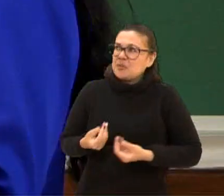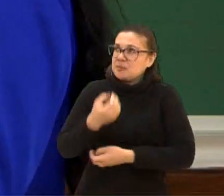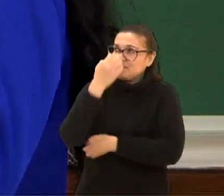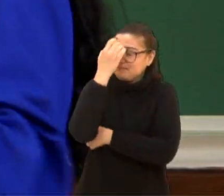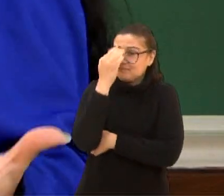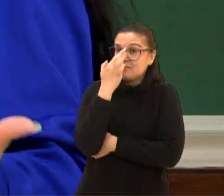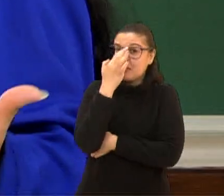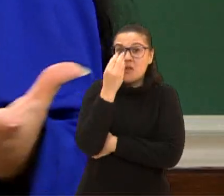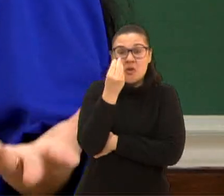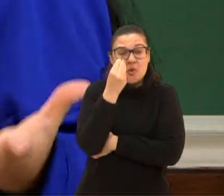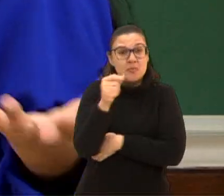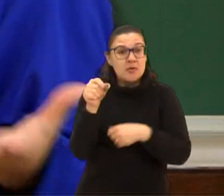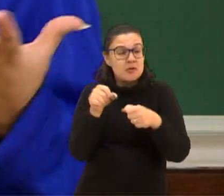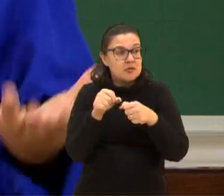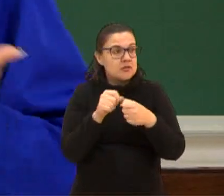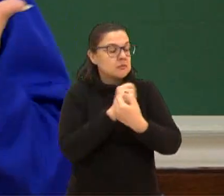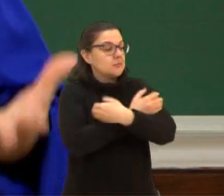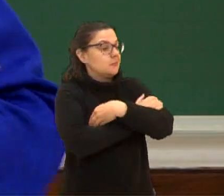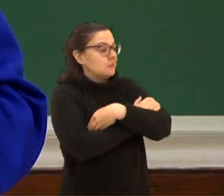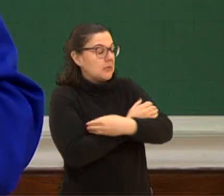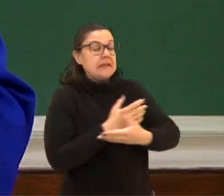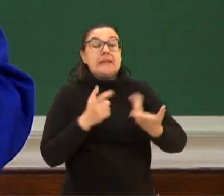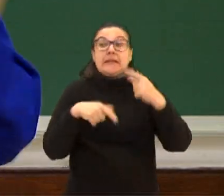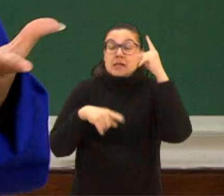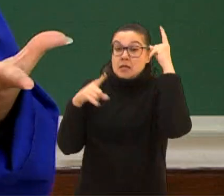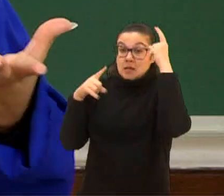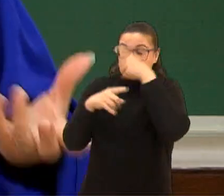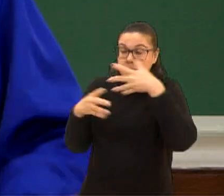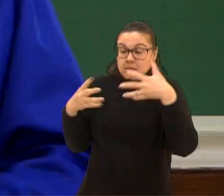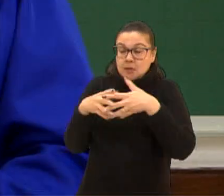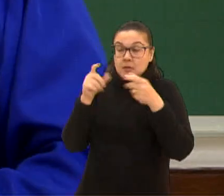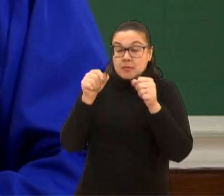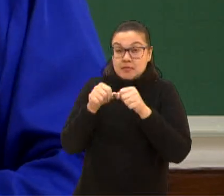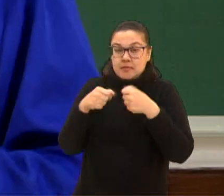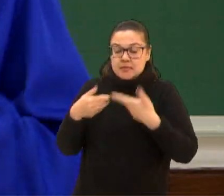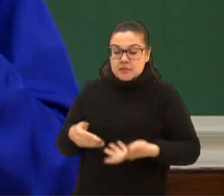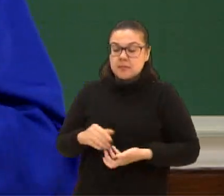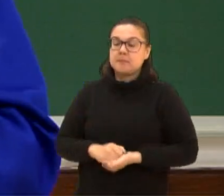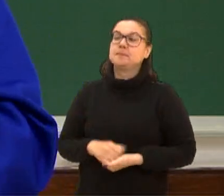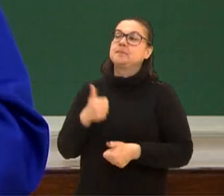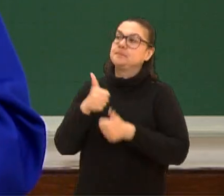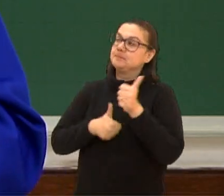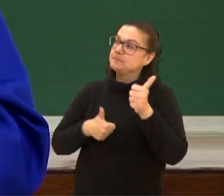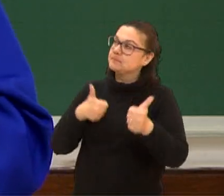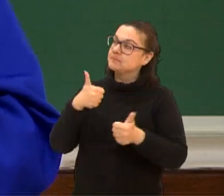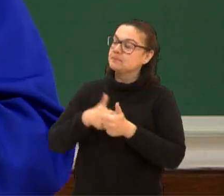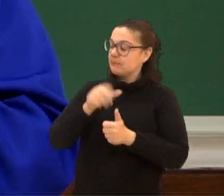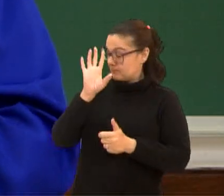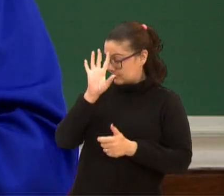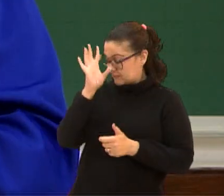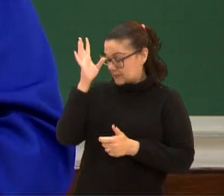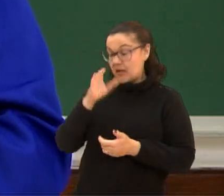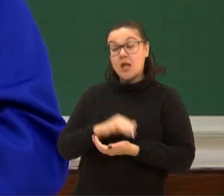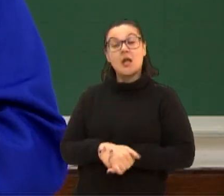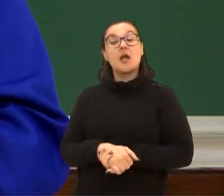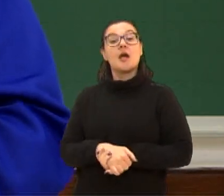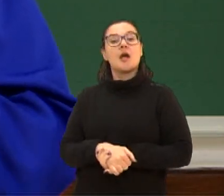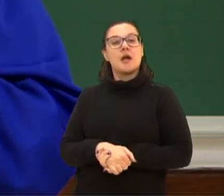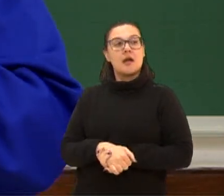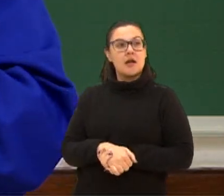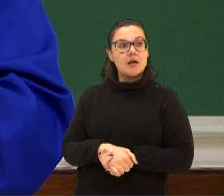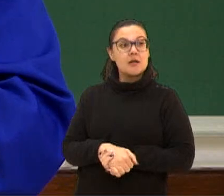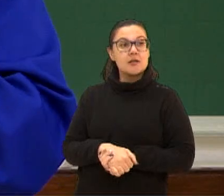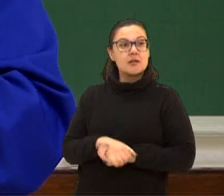né? Como que você faria, né, Bruno? Uhum. É algo difícil de você pensar. E aí ele pensou e ele, bom, isso me